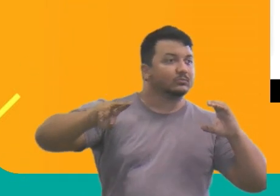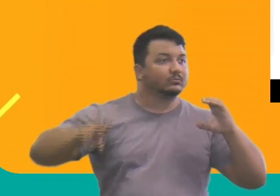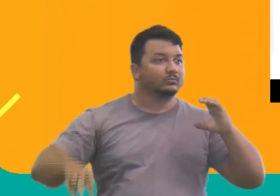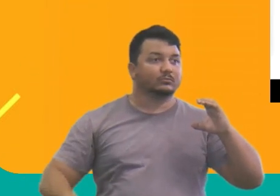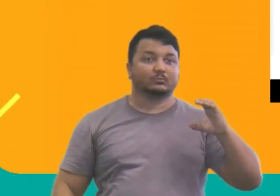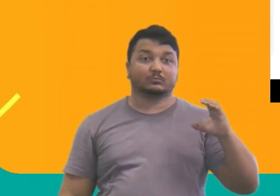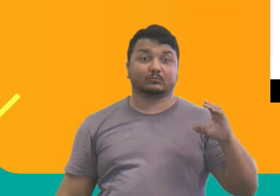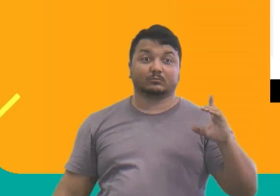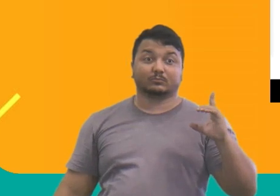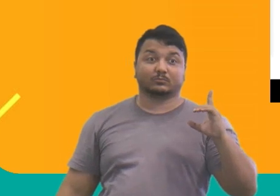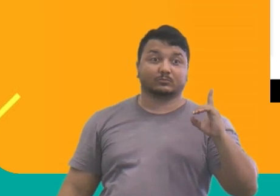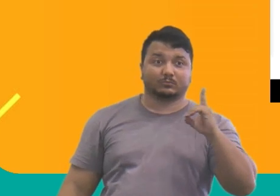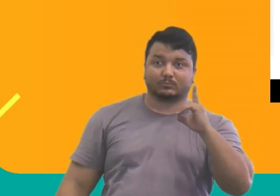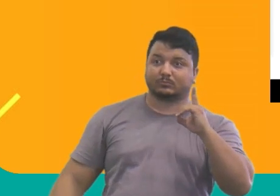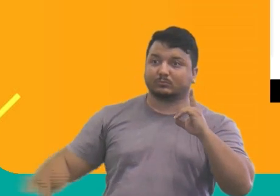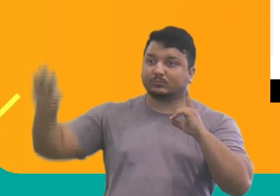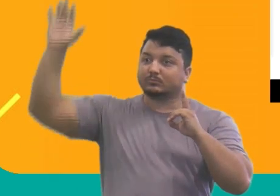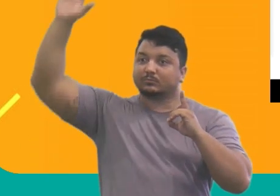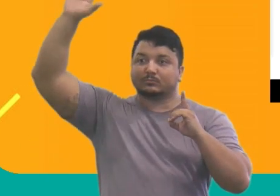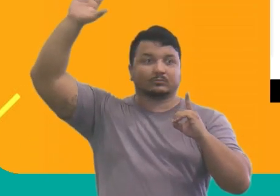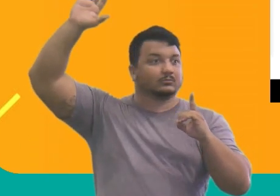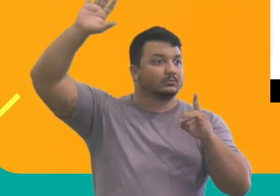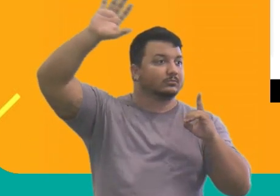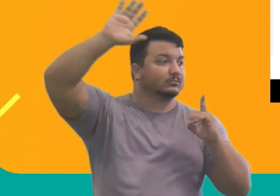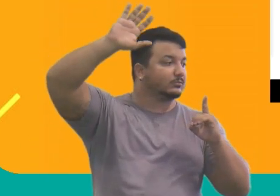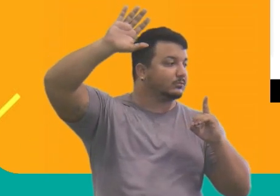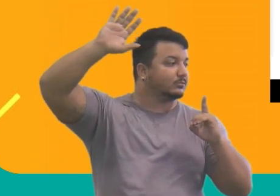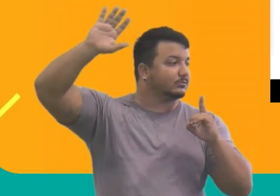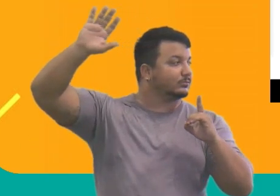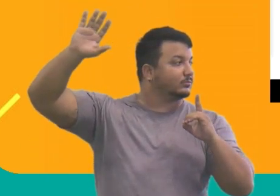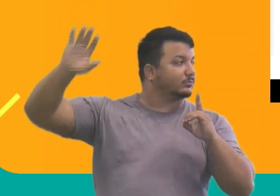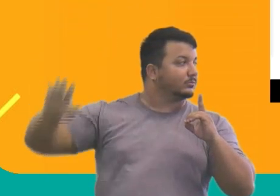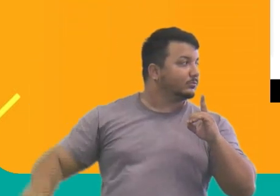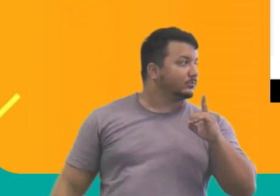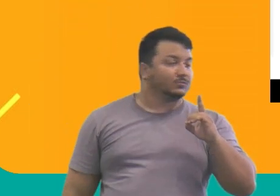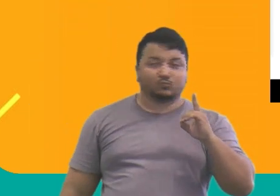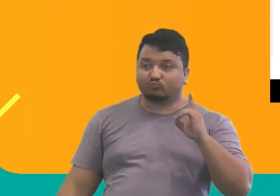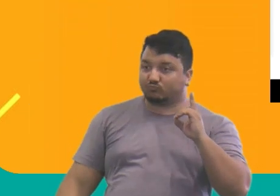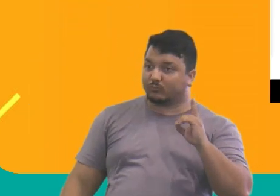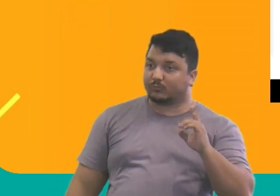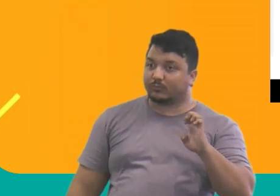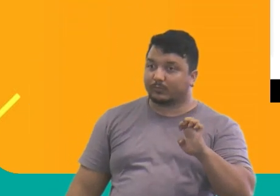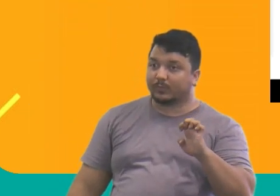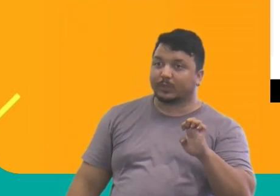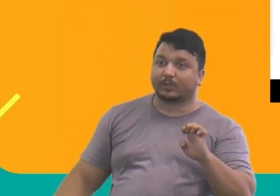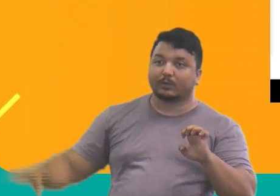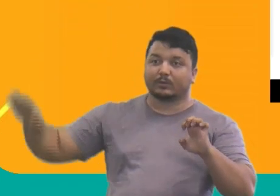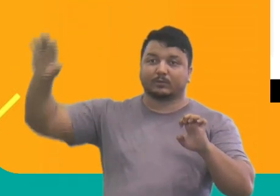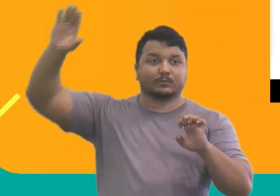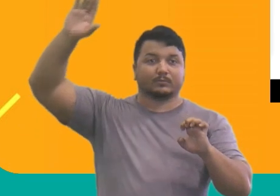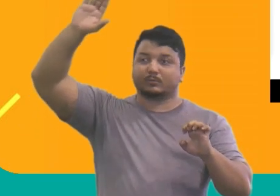Oh. Item D de dado. Tem uma lá. E item E.